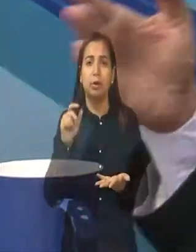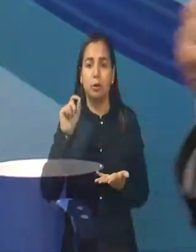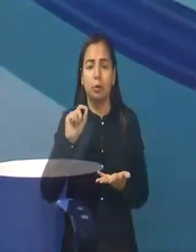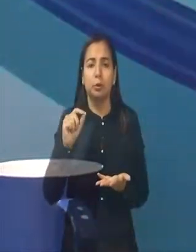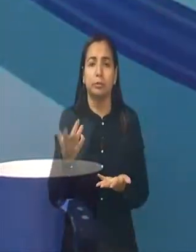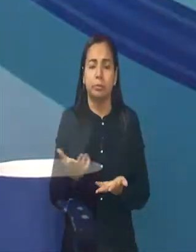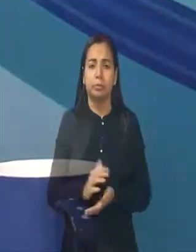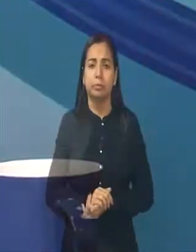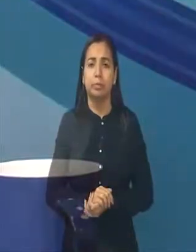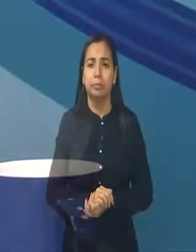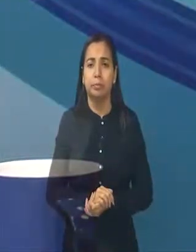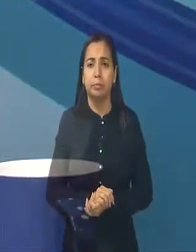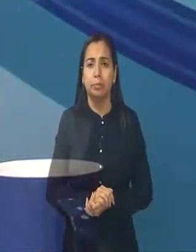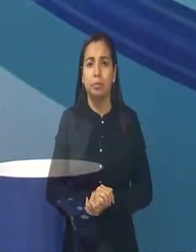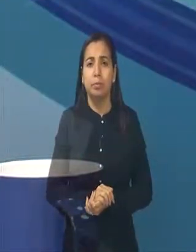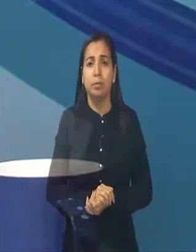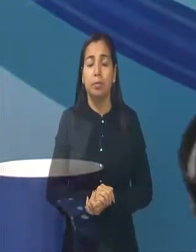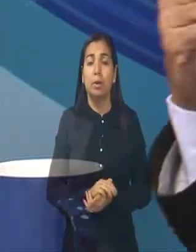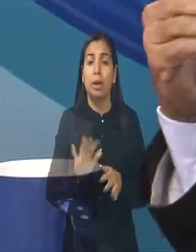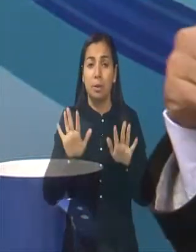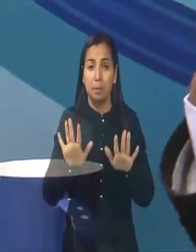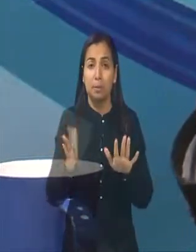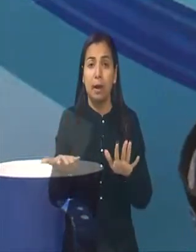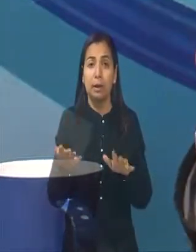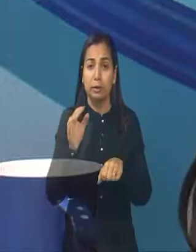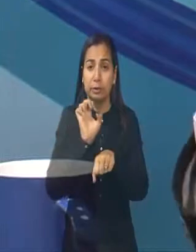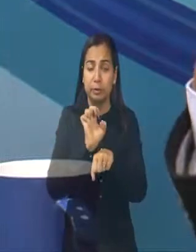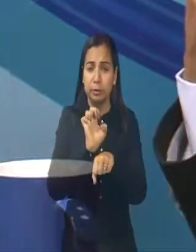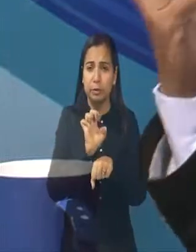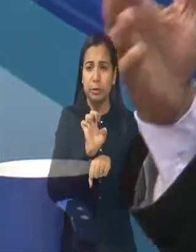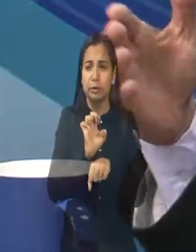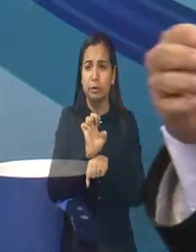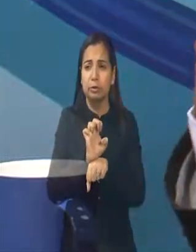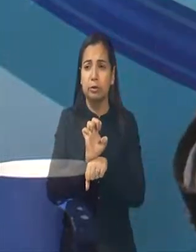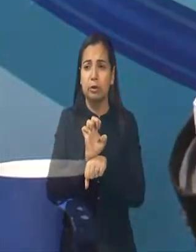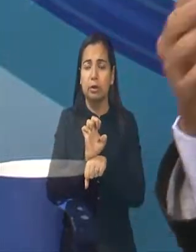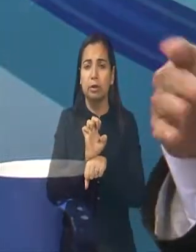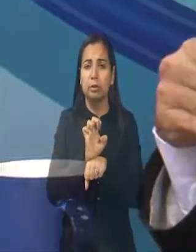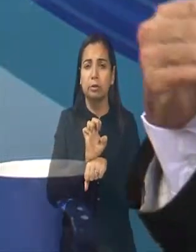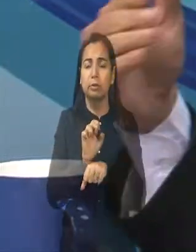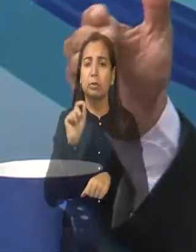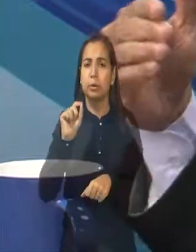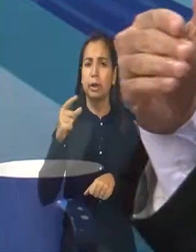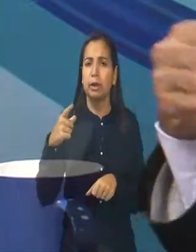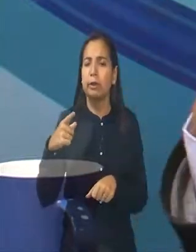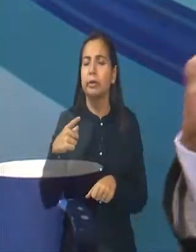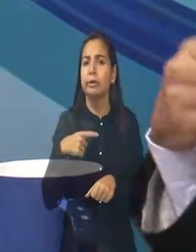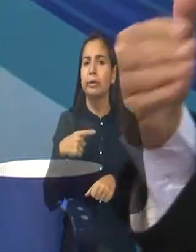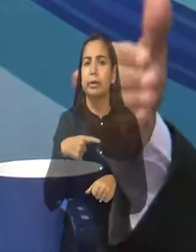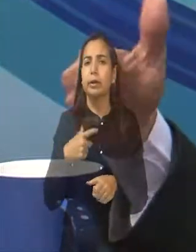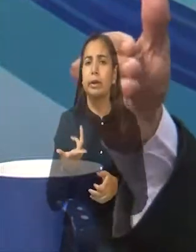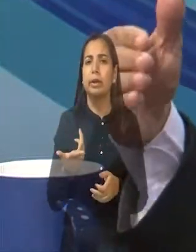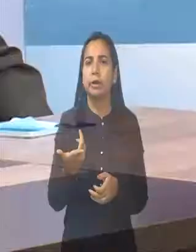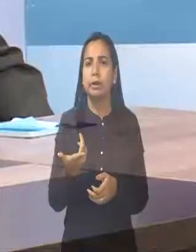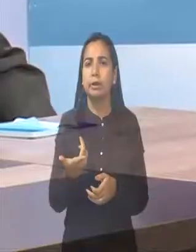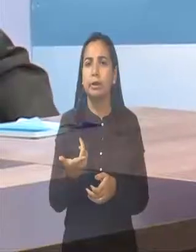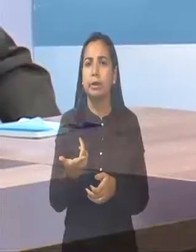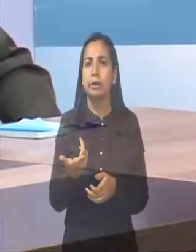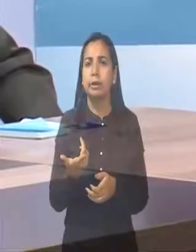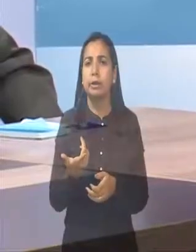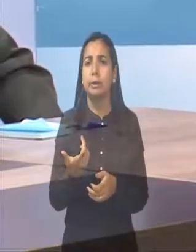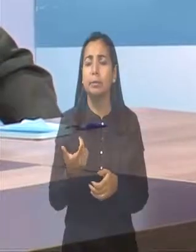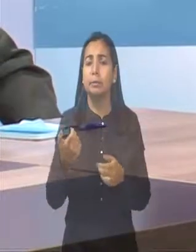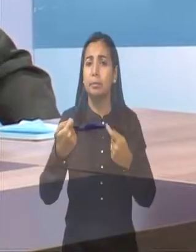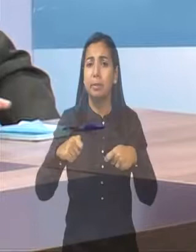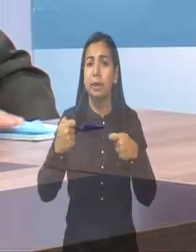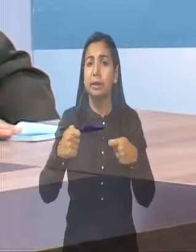de sítio. Mas o estado de sítio é controlado, é vigiado pela magistratura e tem que ser